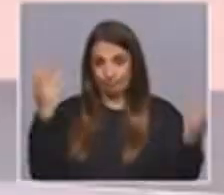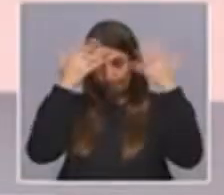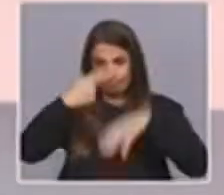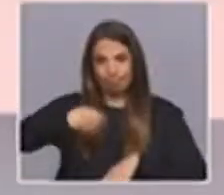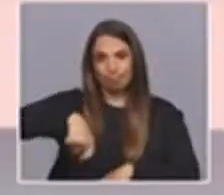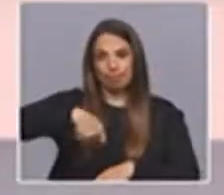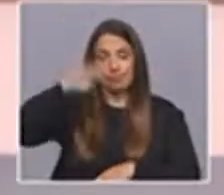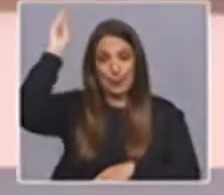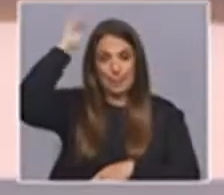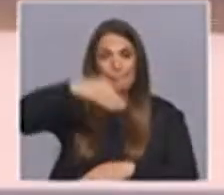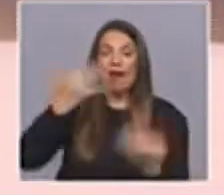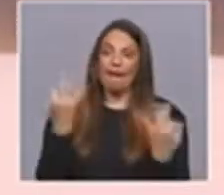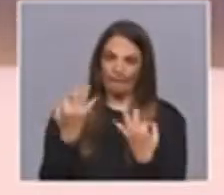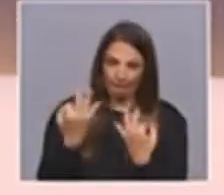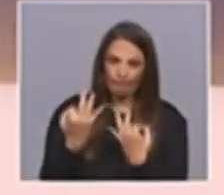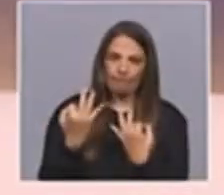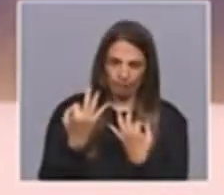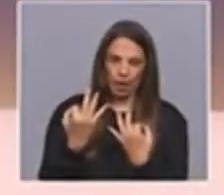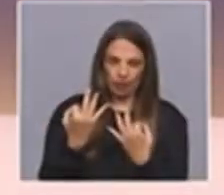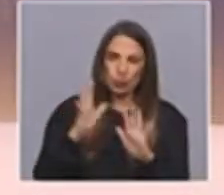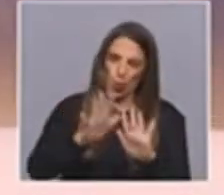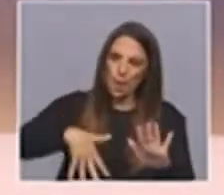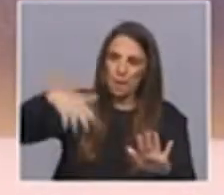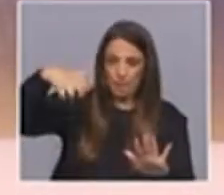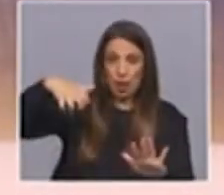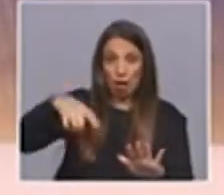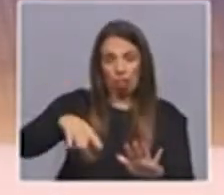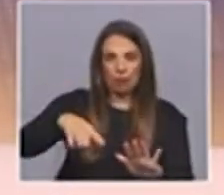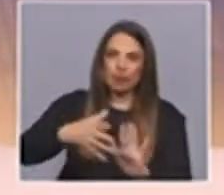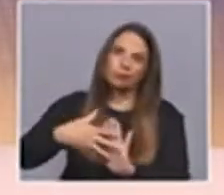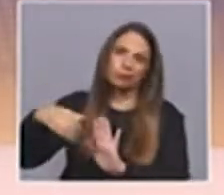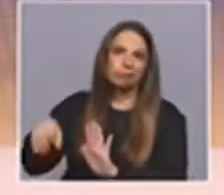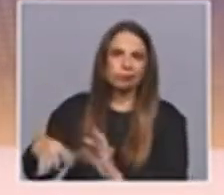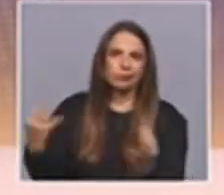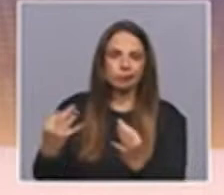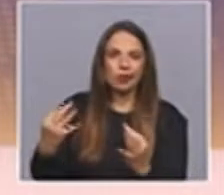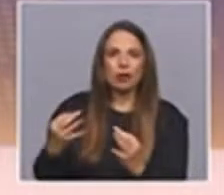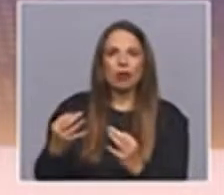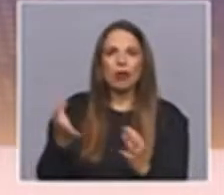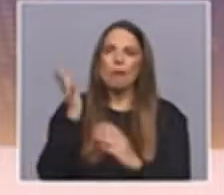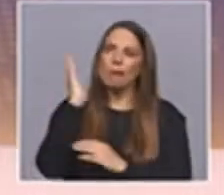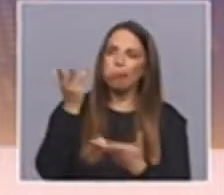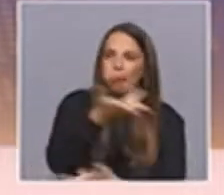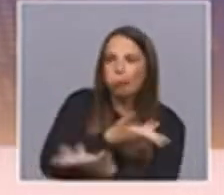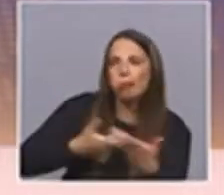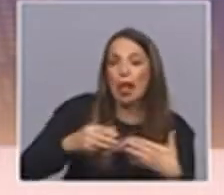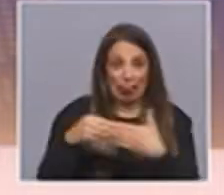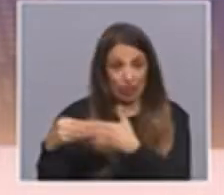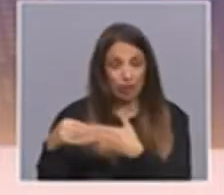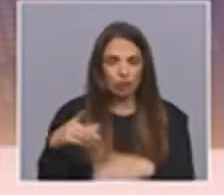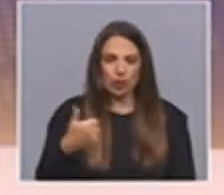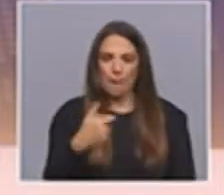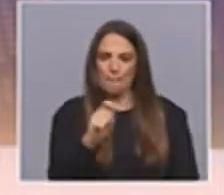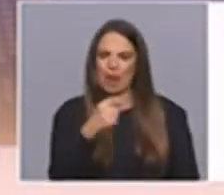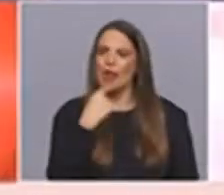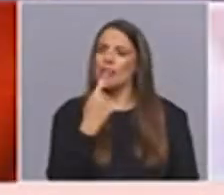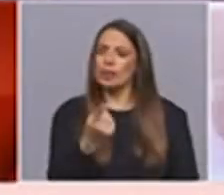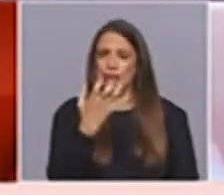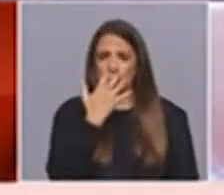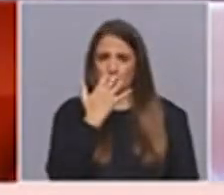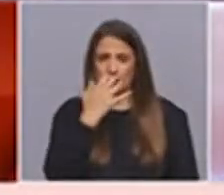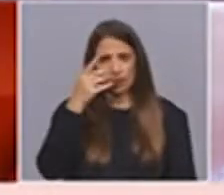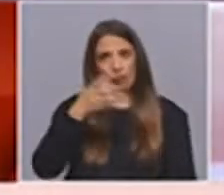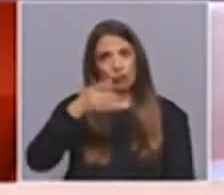O Presidente da República vai mesmo avançar com a dissolução do Parlamento. Na conferência de líderes, o Bloco de Esquerda revelou que Marcelo explicou essa